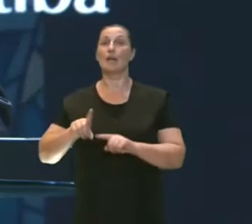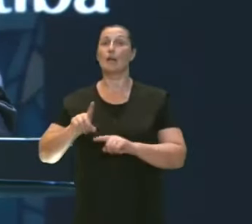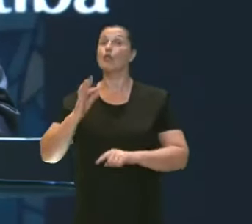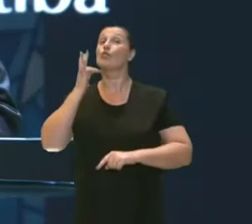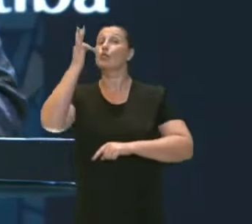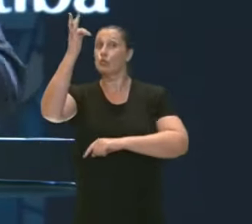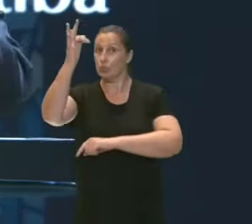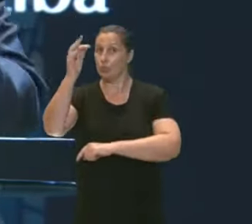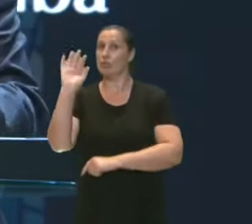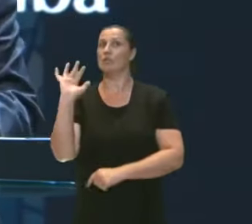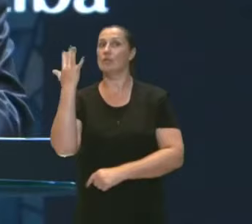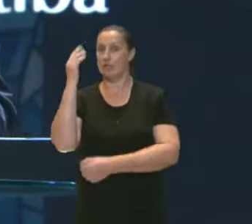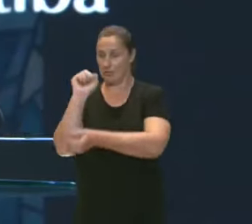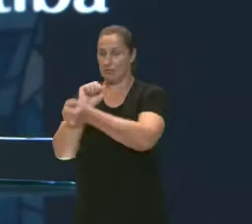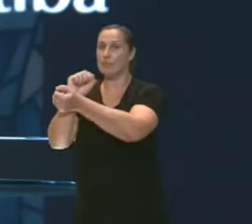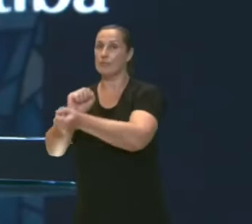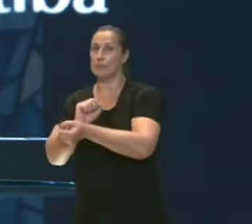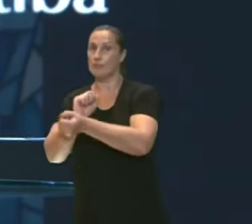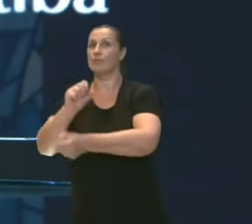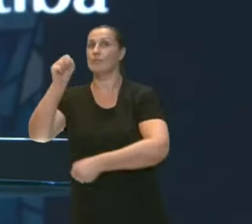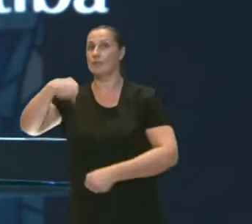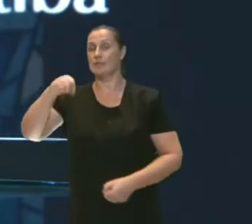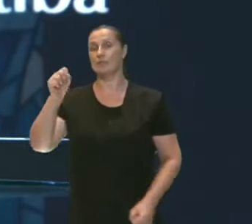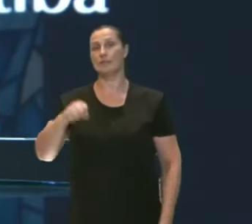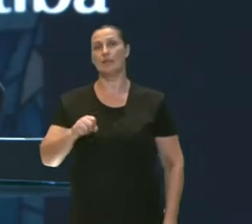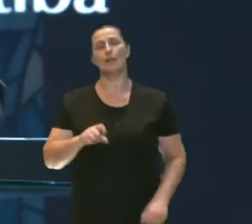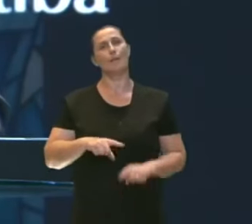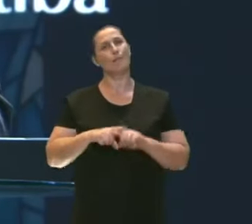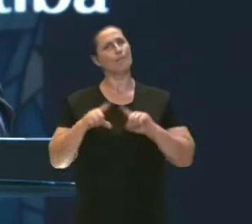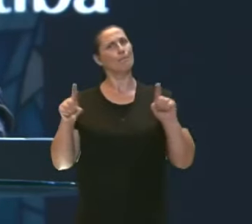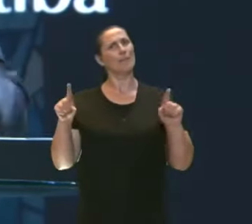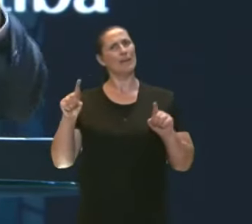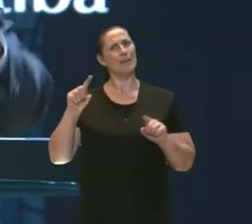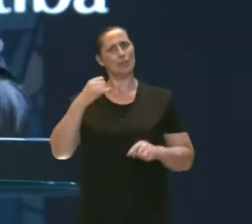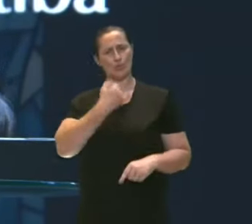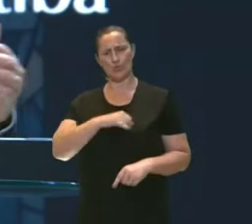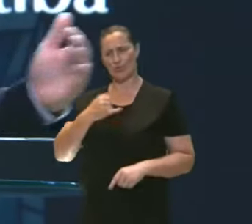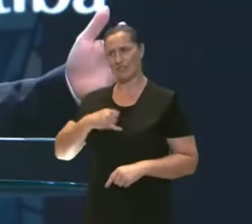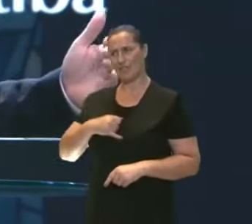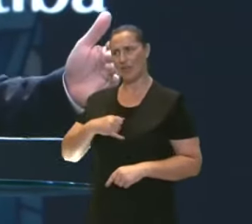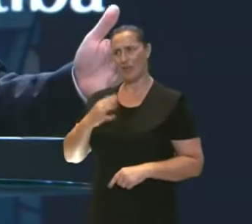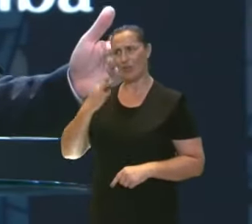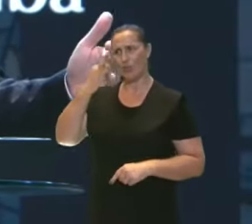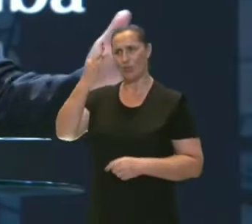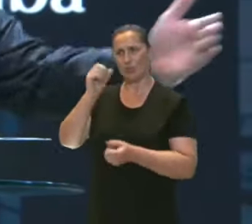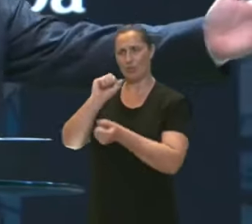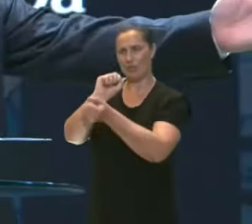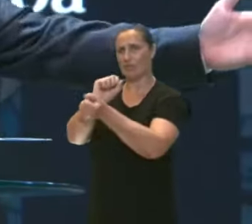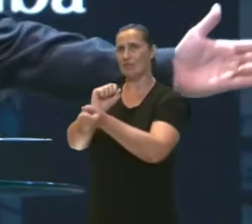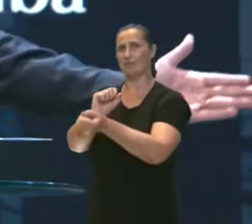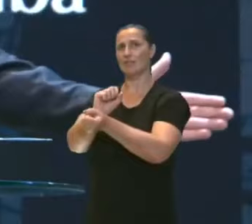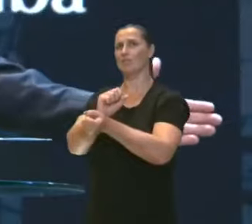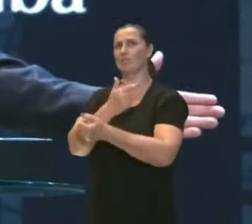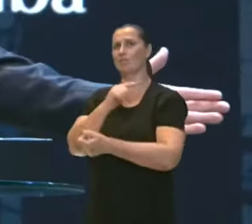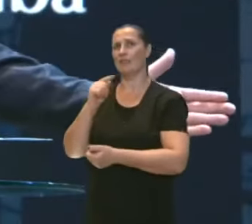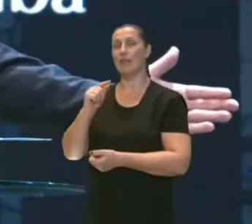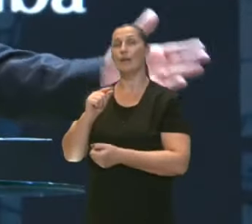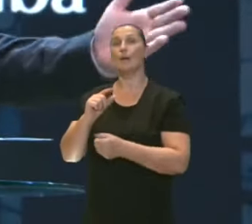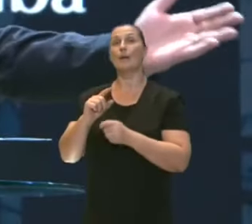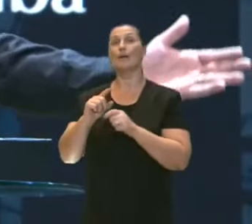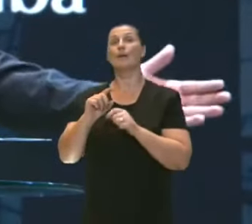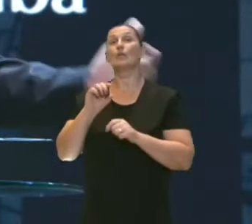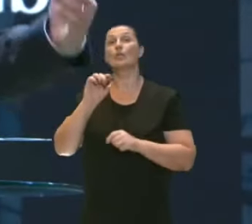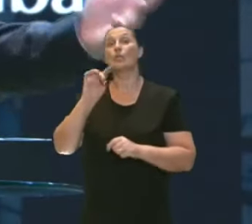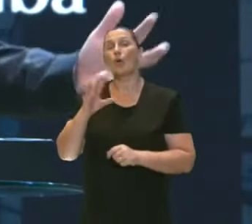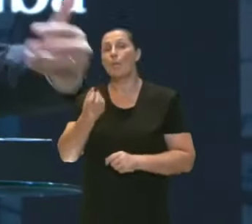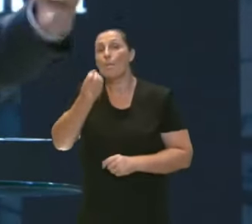escravidão, mas José não está olhando para a escravidão, ele está olhando para o bom da terra, que